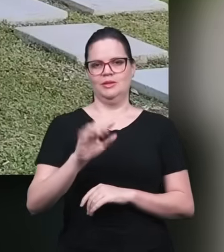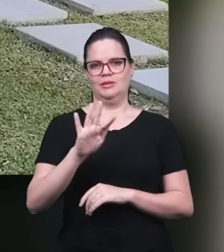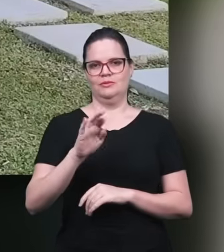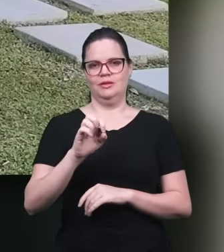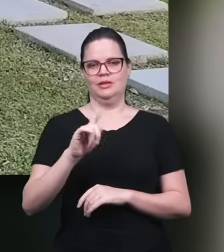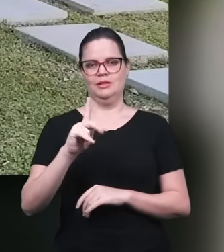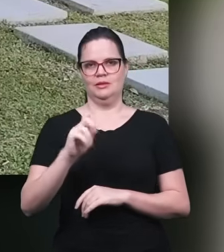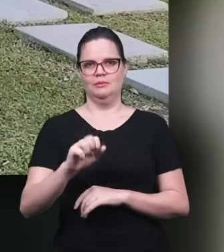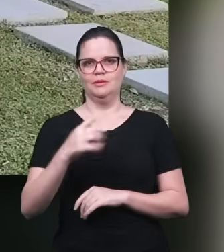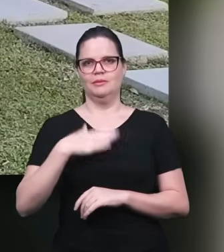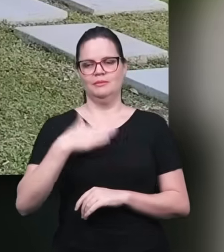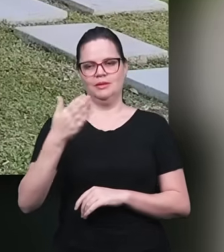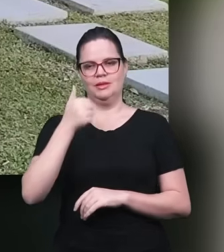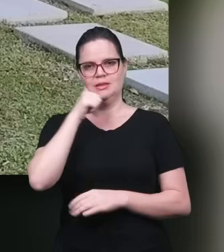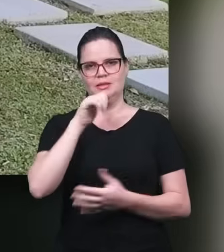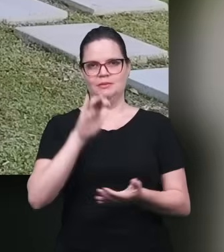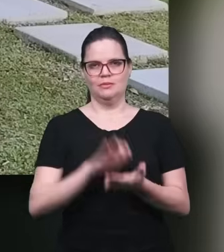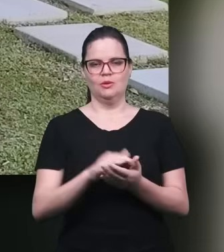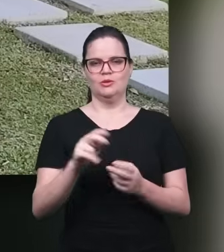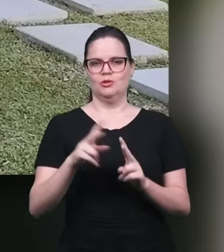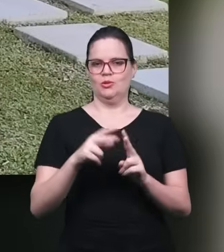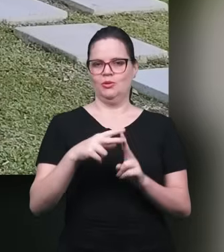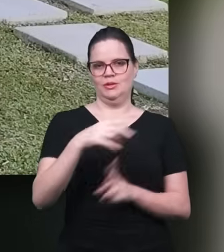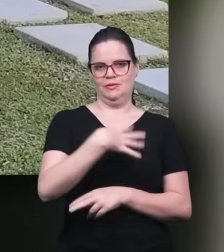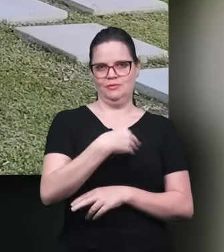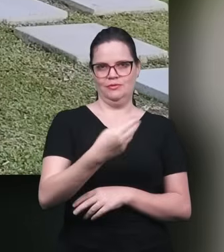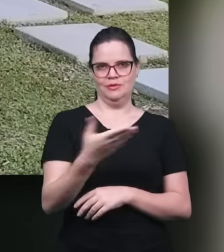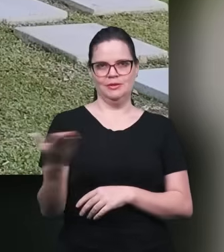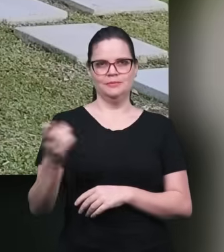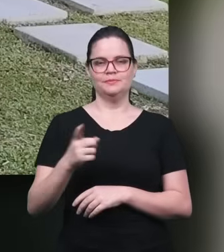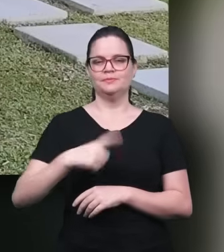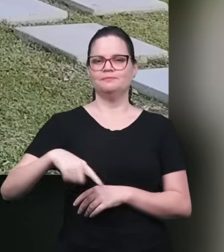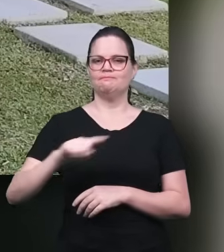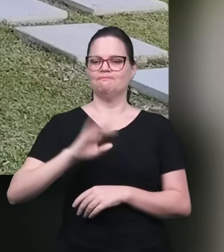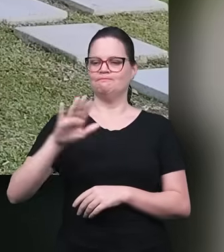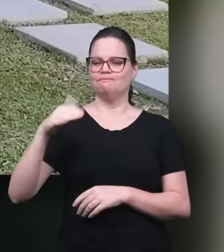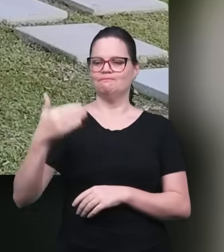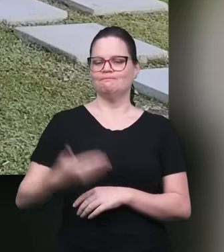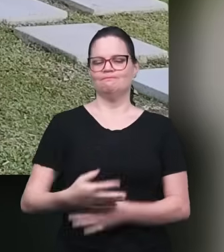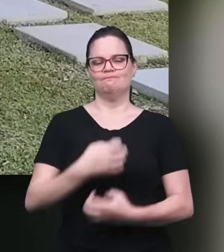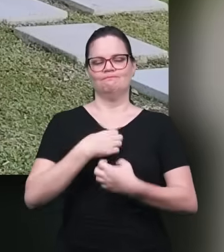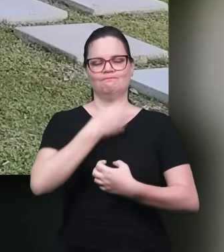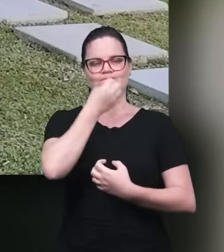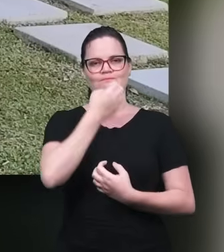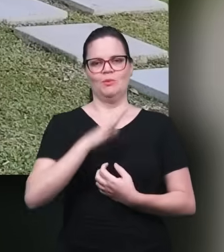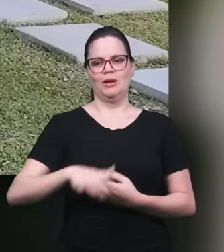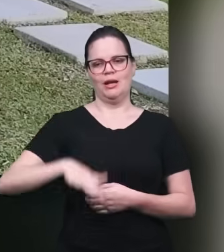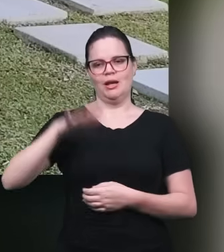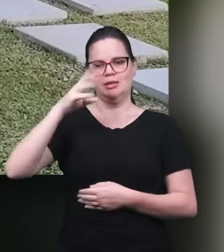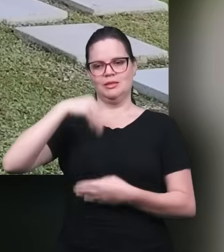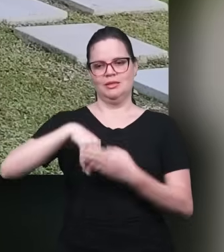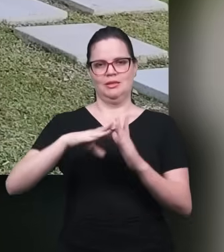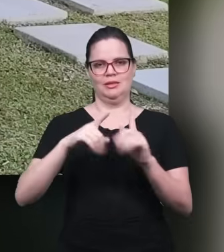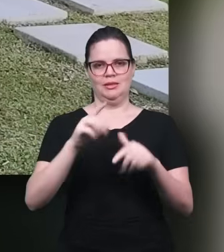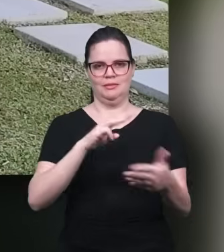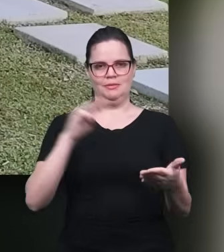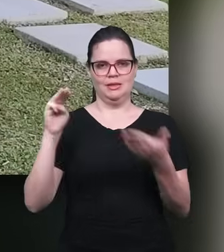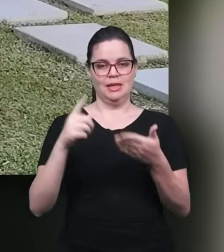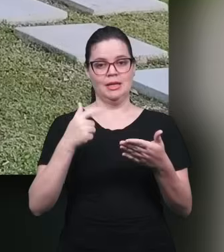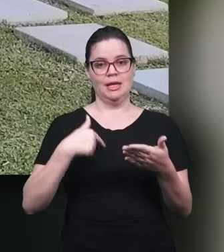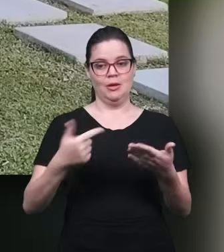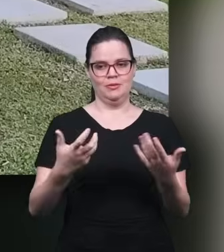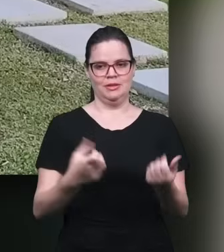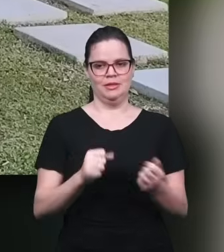Maísa, Gabriel e Luísa. É uma grande honra a gente crescer nessa obra tão maravilhosa. Eu vim para a igreja com a